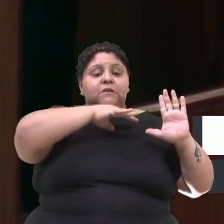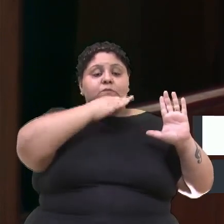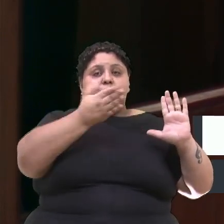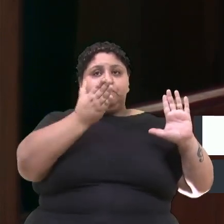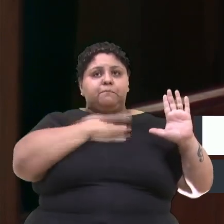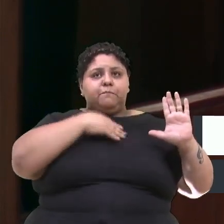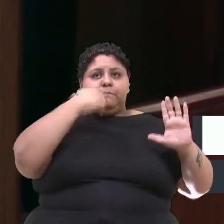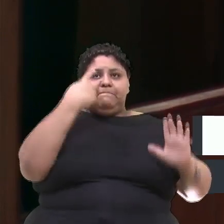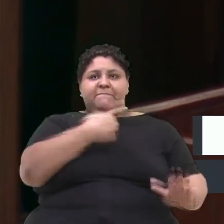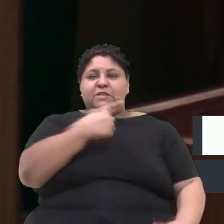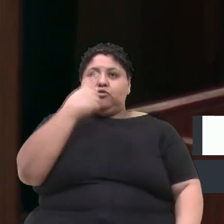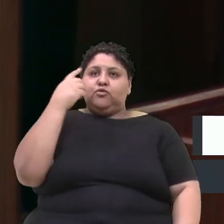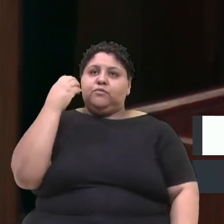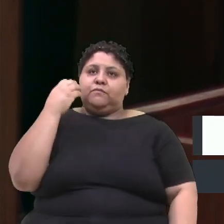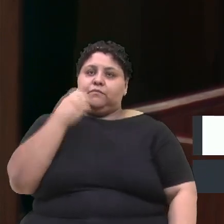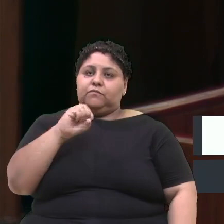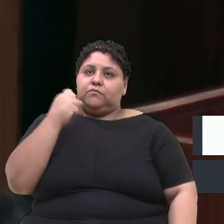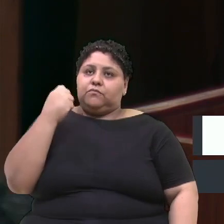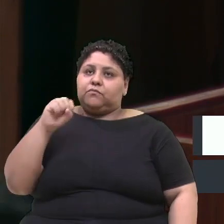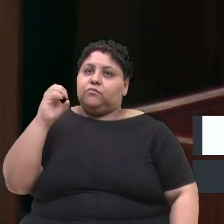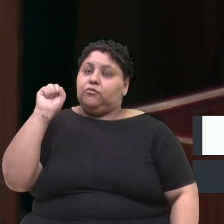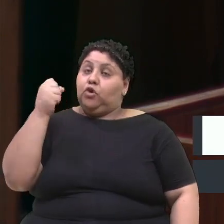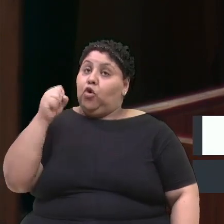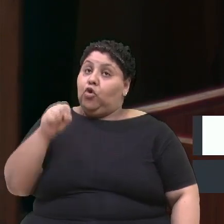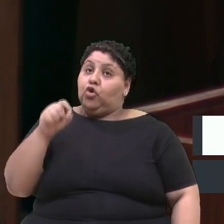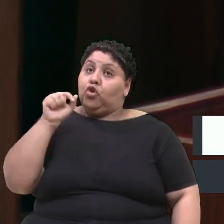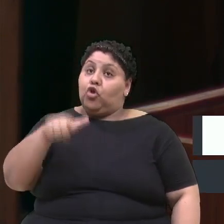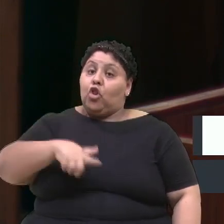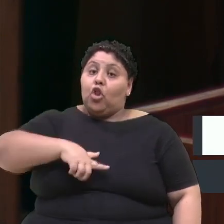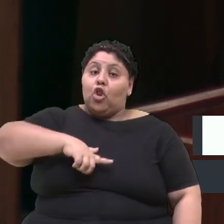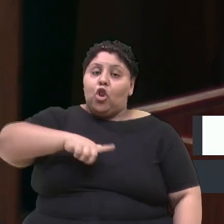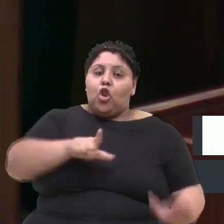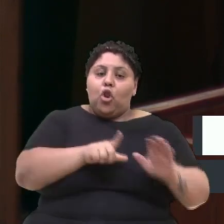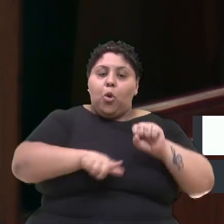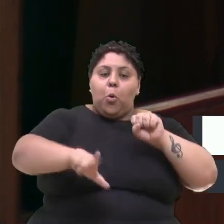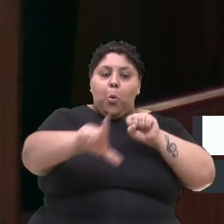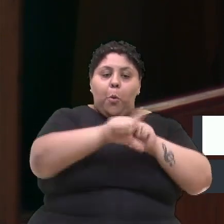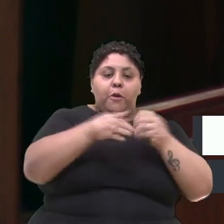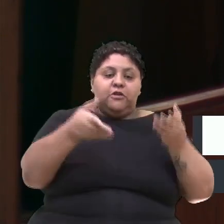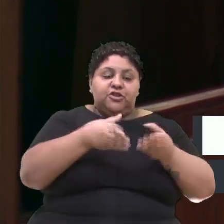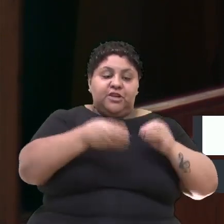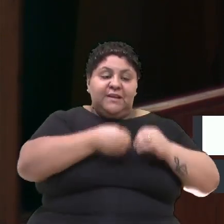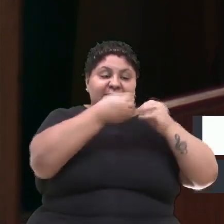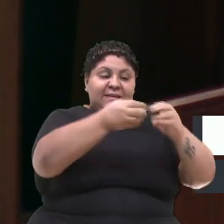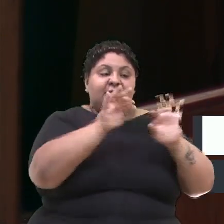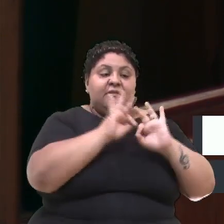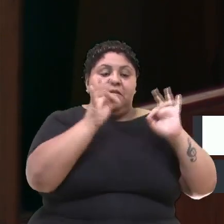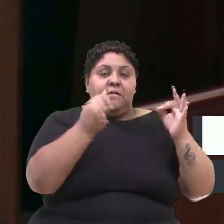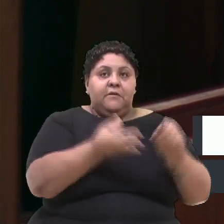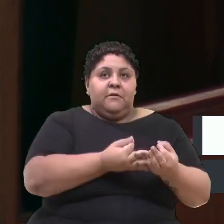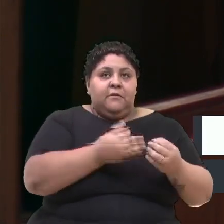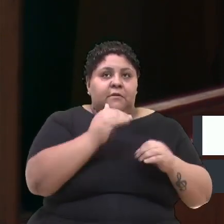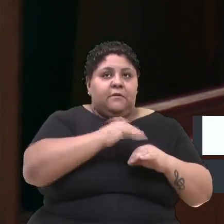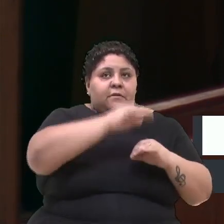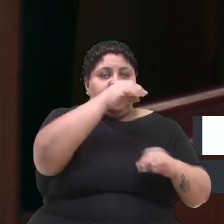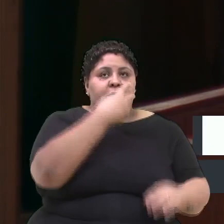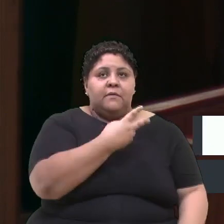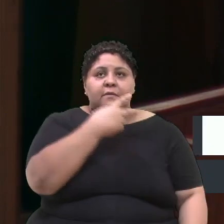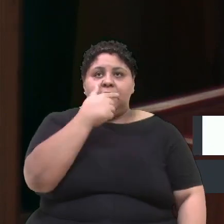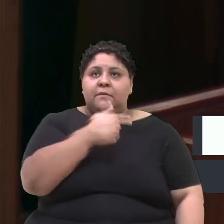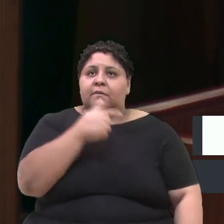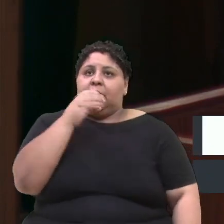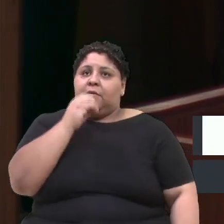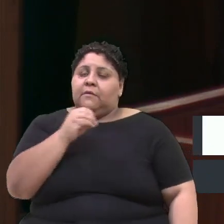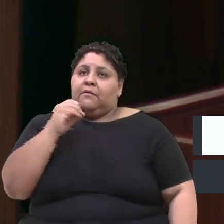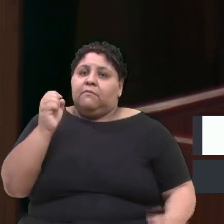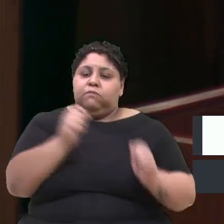lotes já foram entregues a famílias, trazendo dignidade e segurança. E mais 2.700 estão em fase